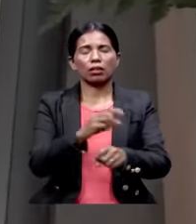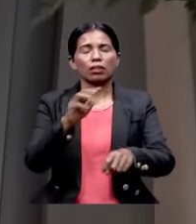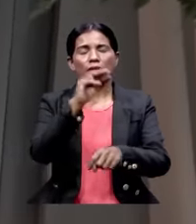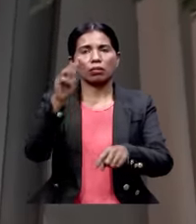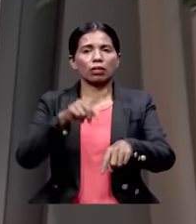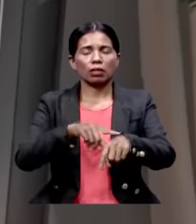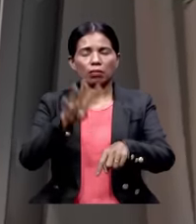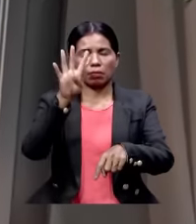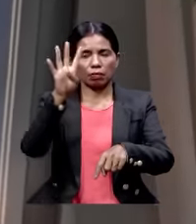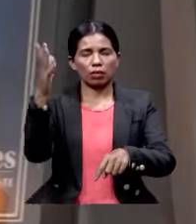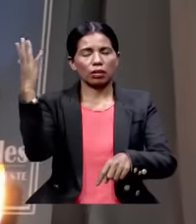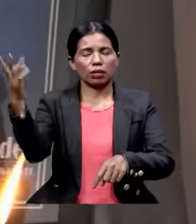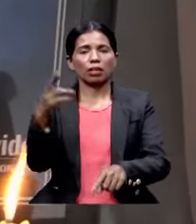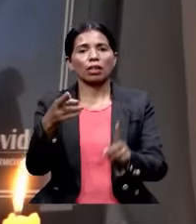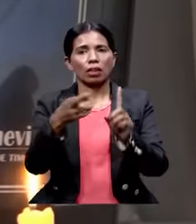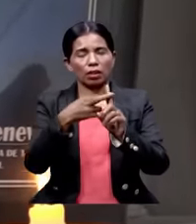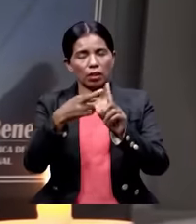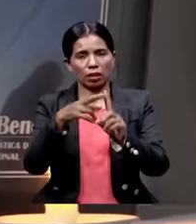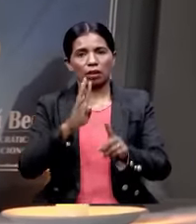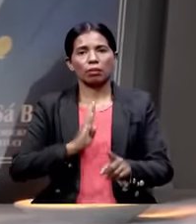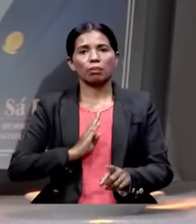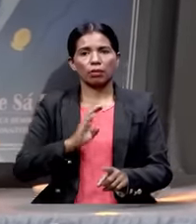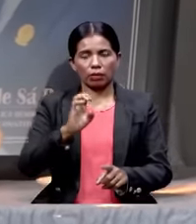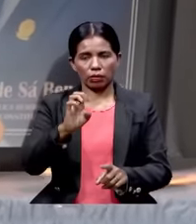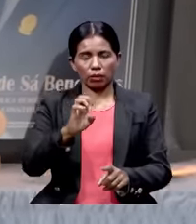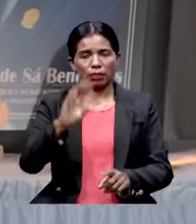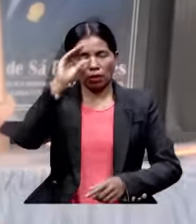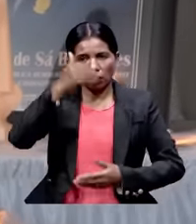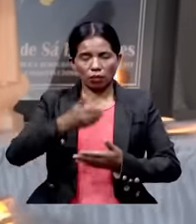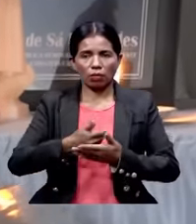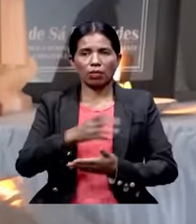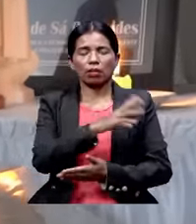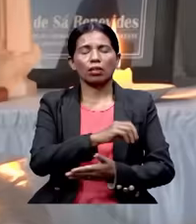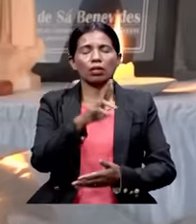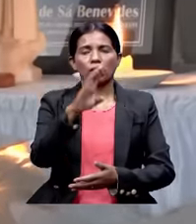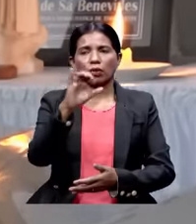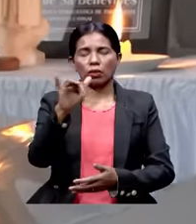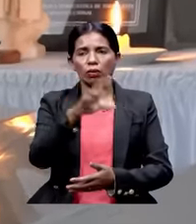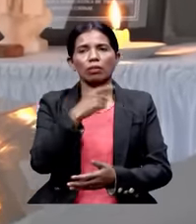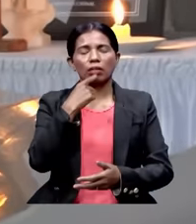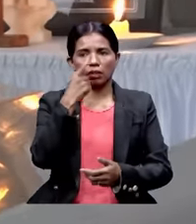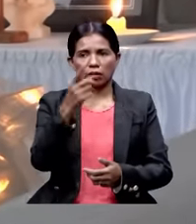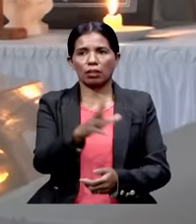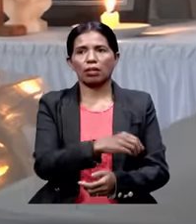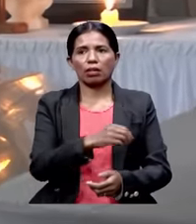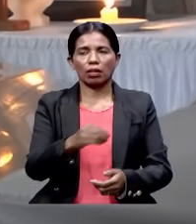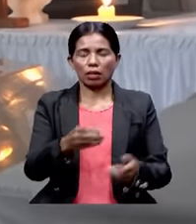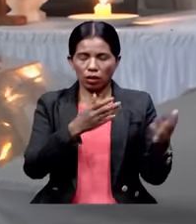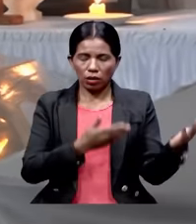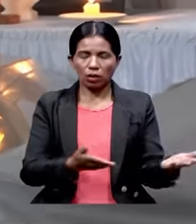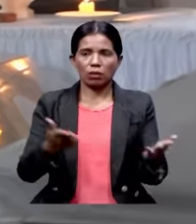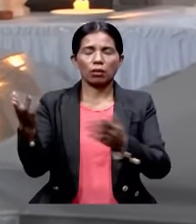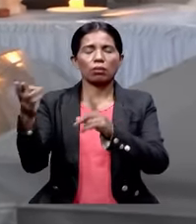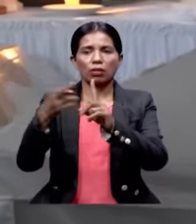lorai e a cemitério público pecusi. O anakiak Maktoba Rui Fátima Martins Saktuir, moro clori para